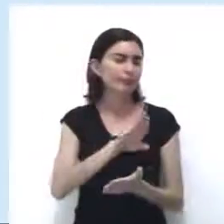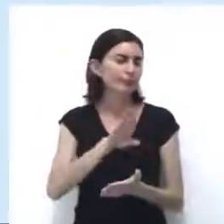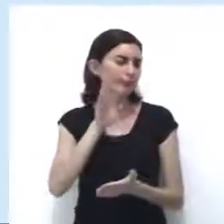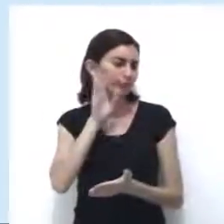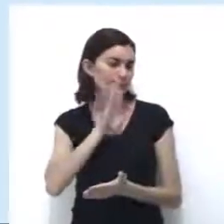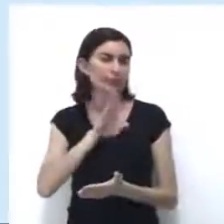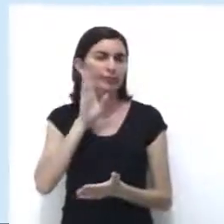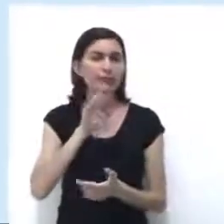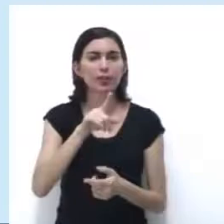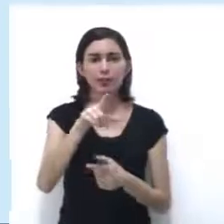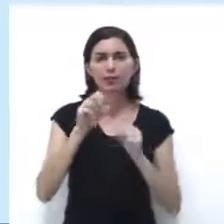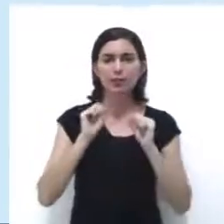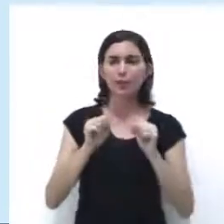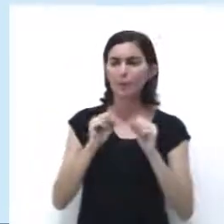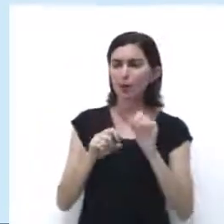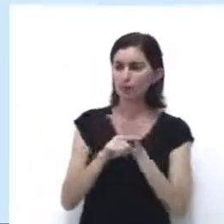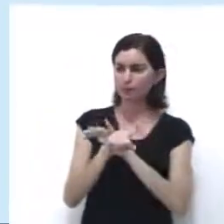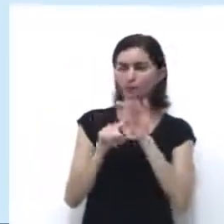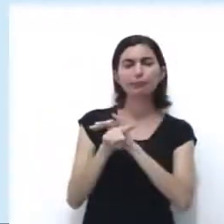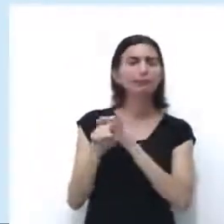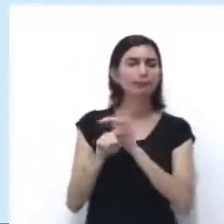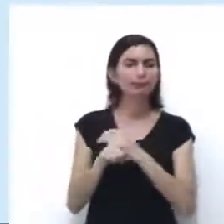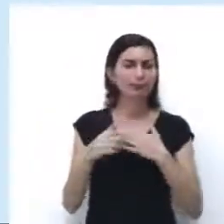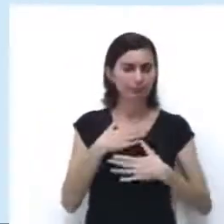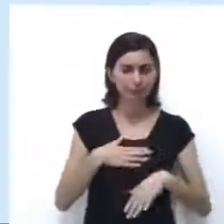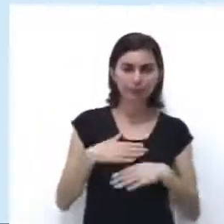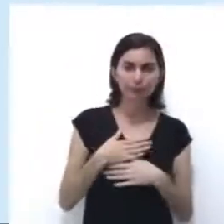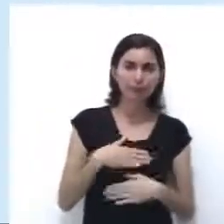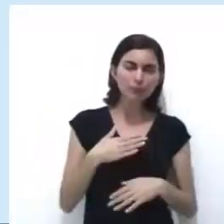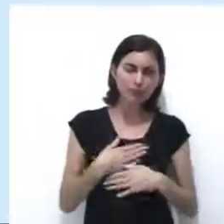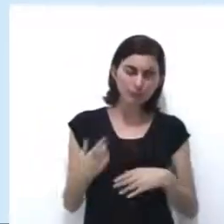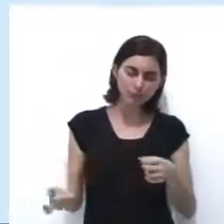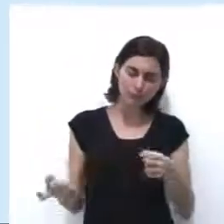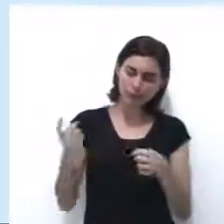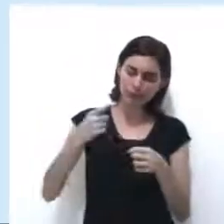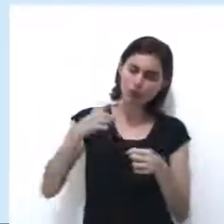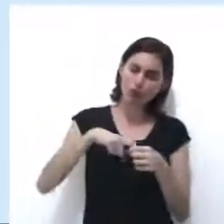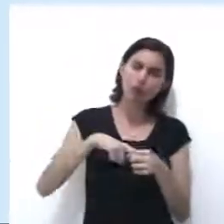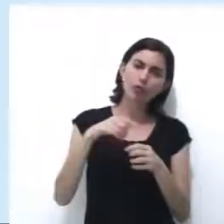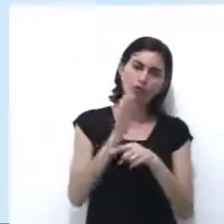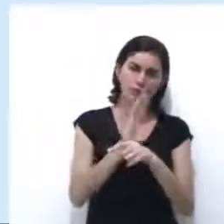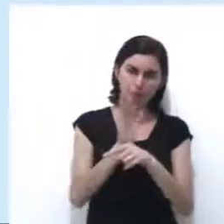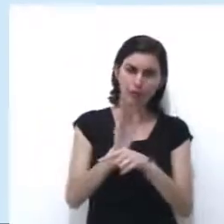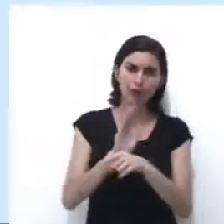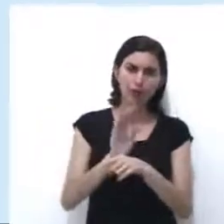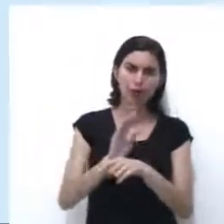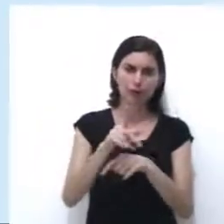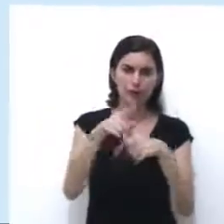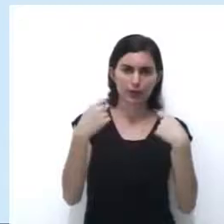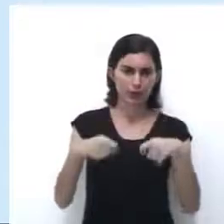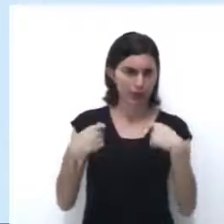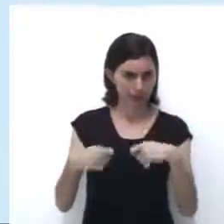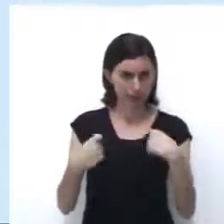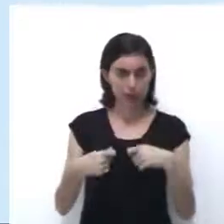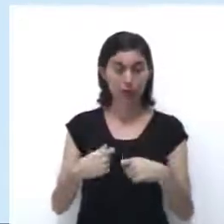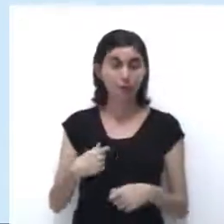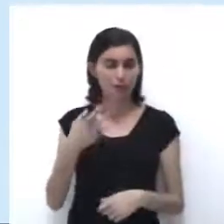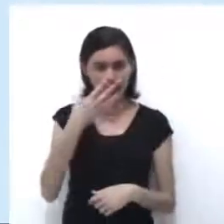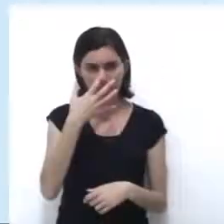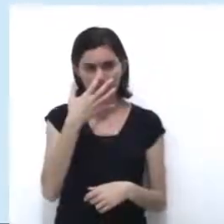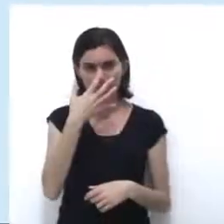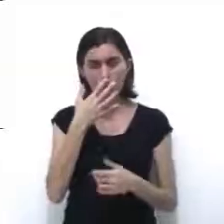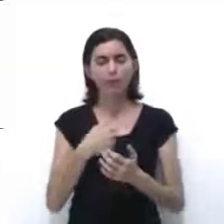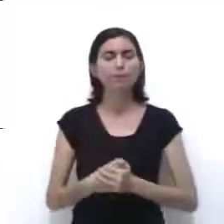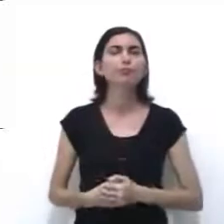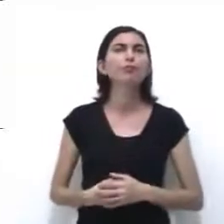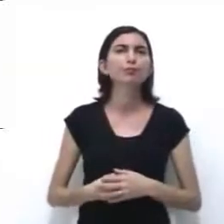bem legal, e você pode aí consultar tranquilamente, voltando o vídeo na hora que for necessário, tá bom? Dá uma